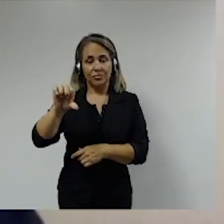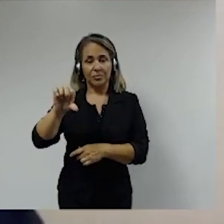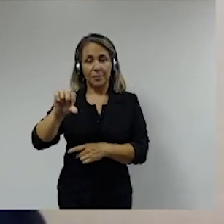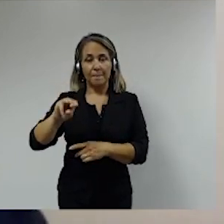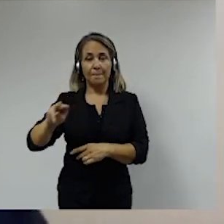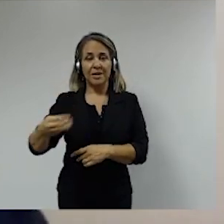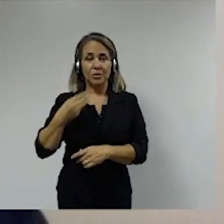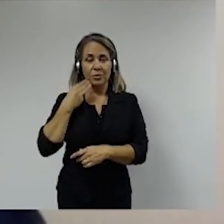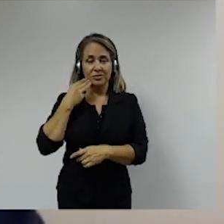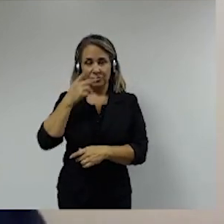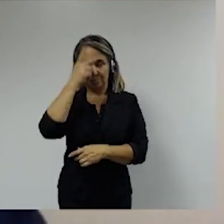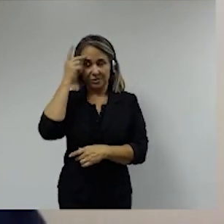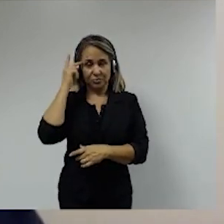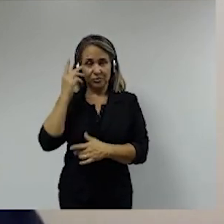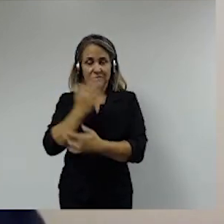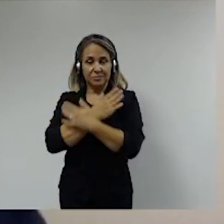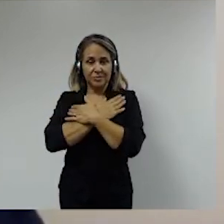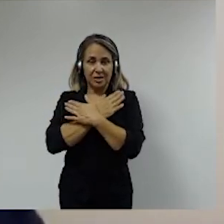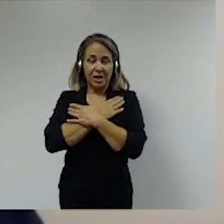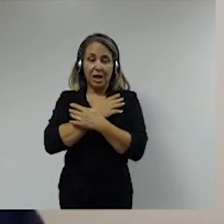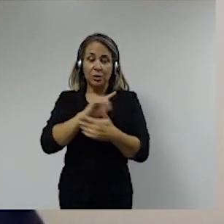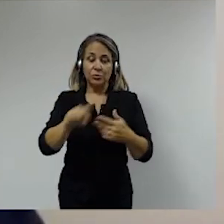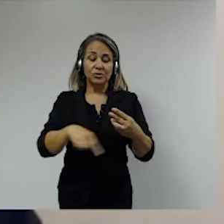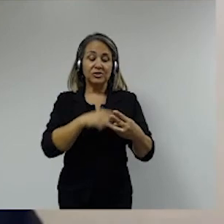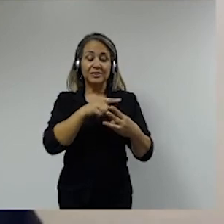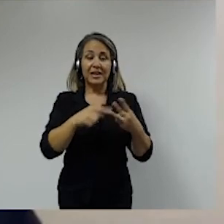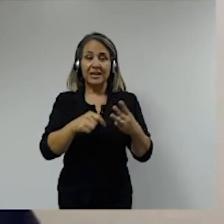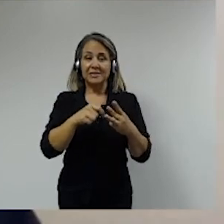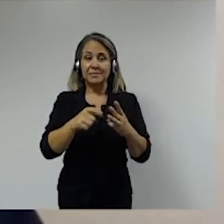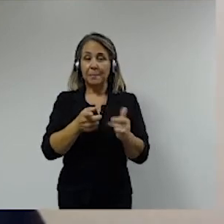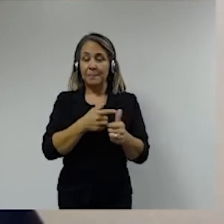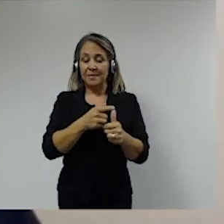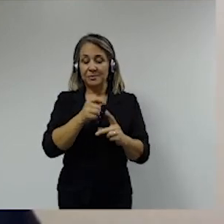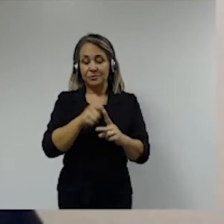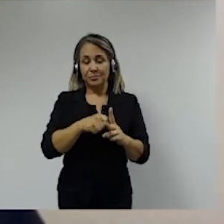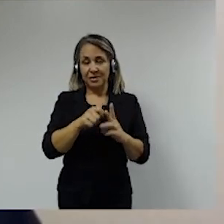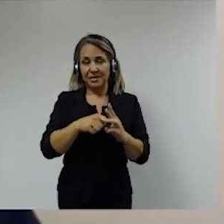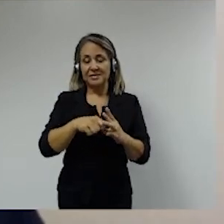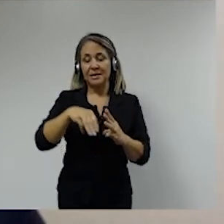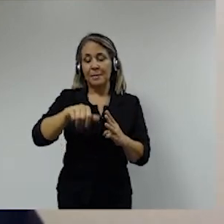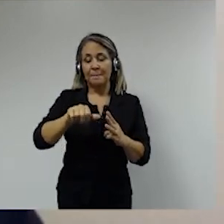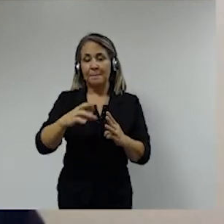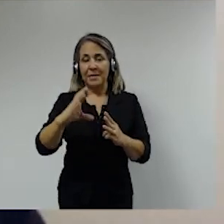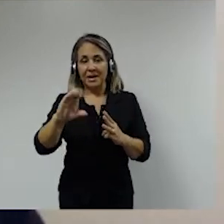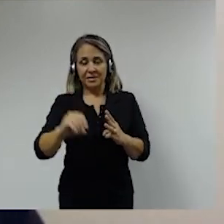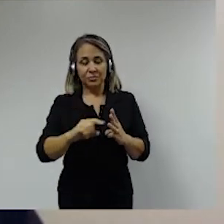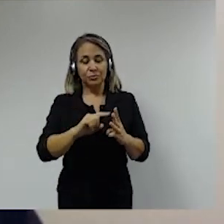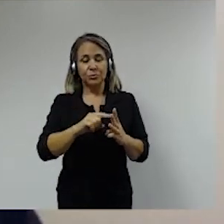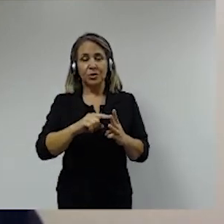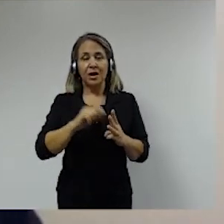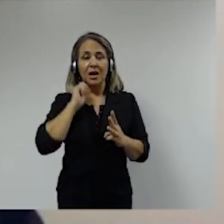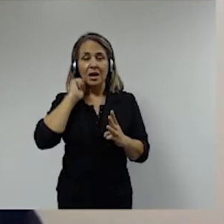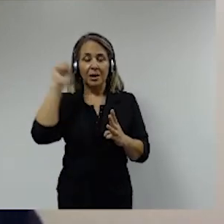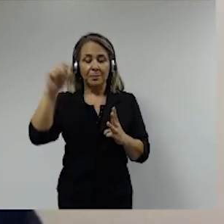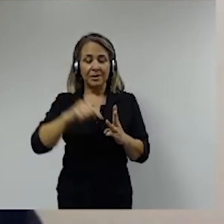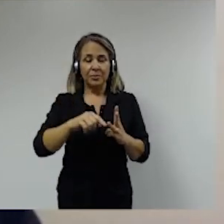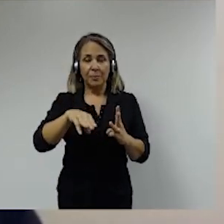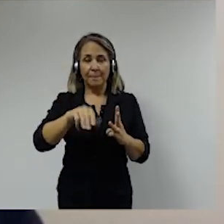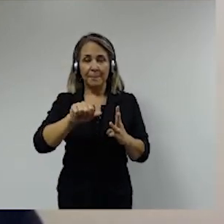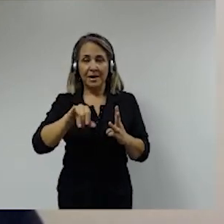desempregados. Nos 3 primeiros meses de confinamento, março, abril e maio, houve um aumento